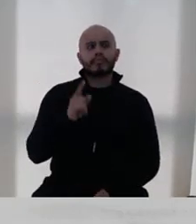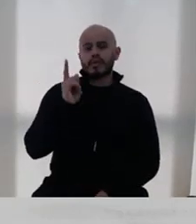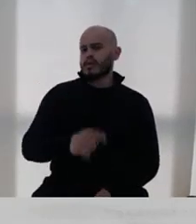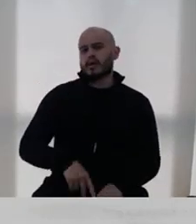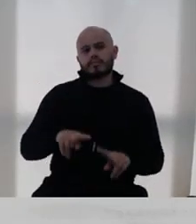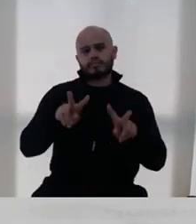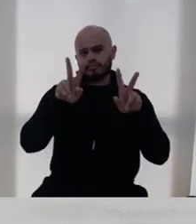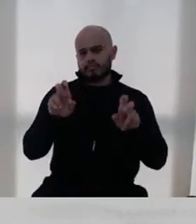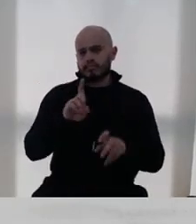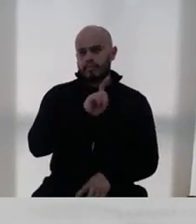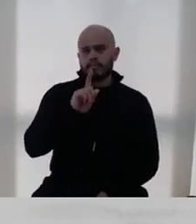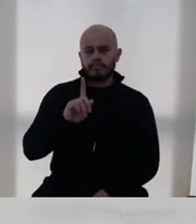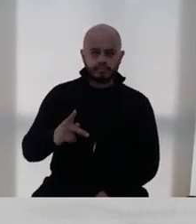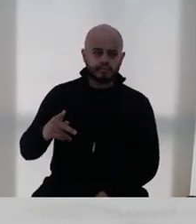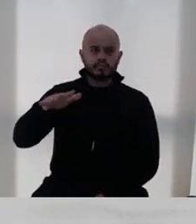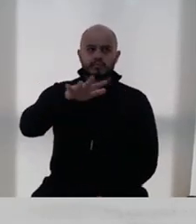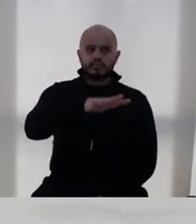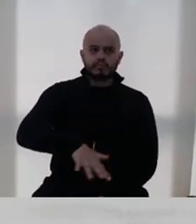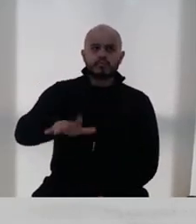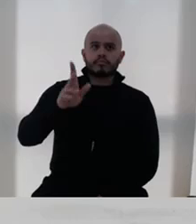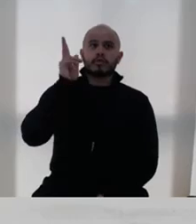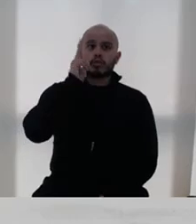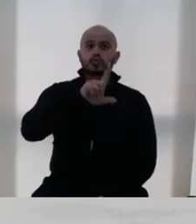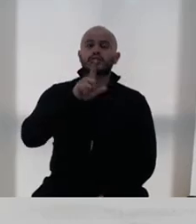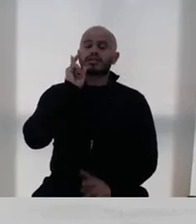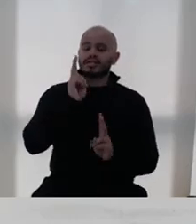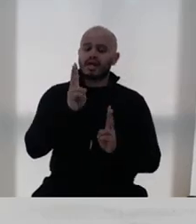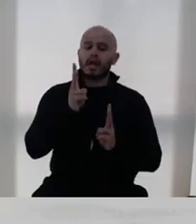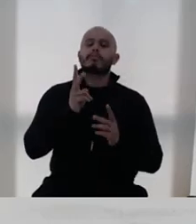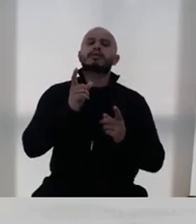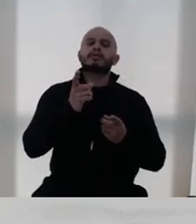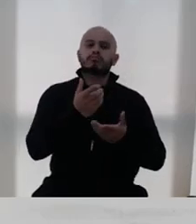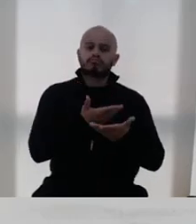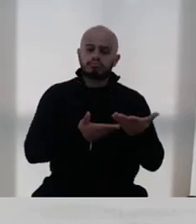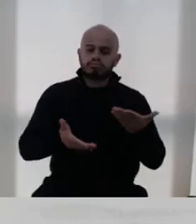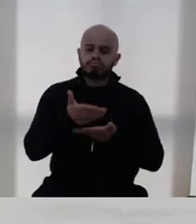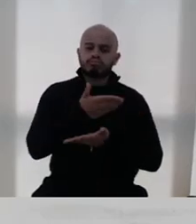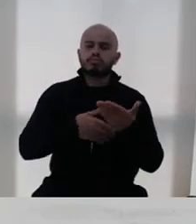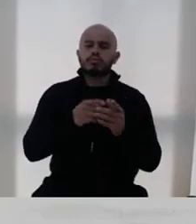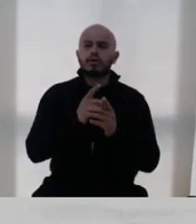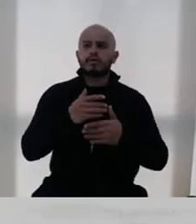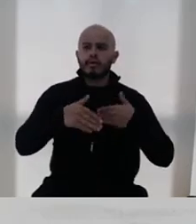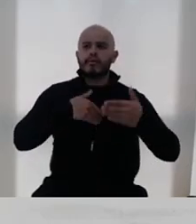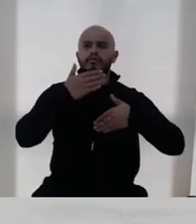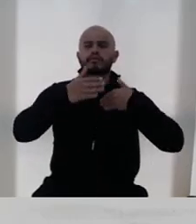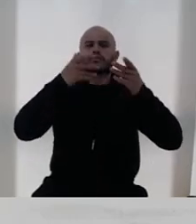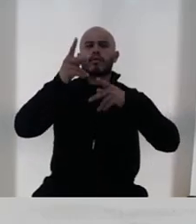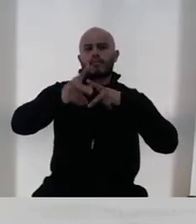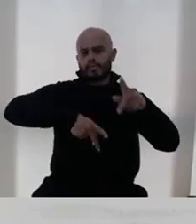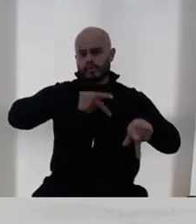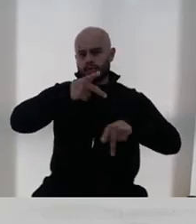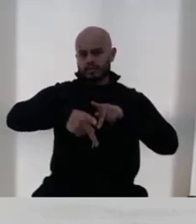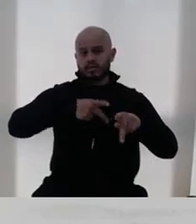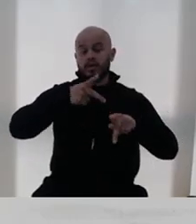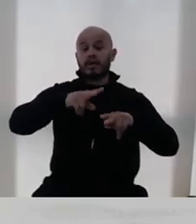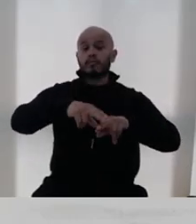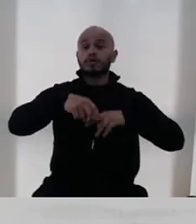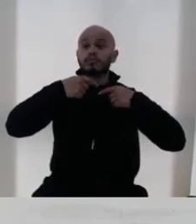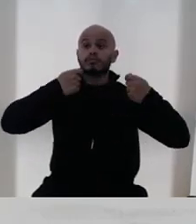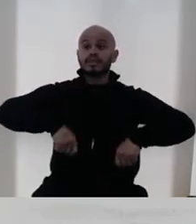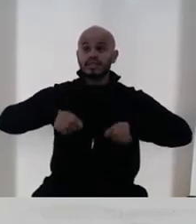Pública Geral prestar um serviço cada vez mais qualificado de excelência à população, e isso exige pessoas,